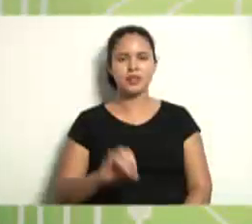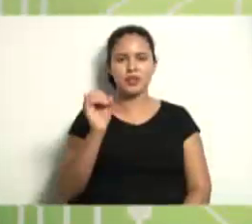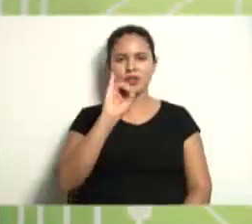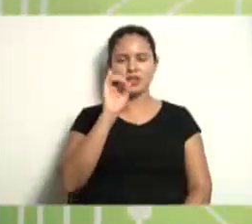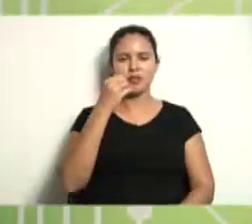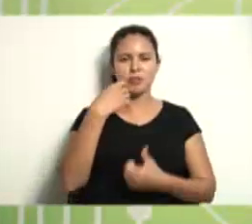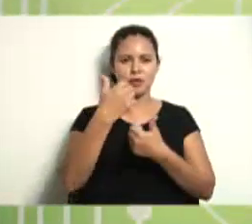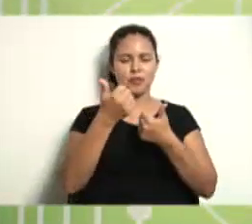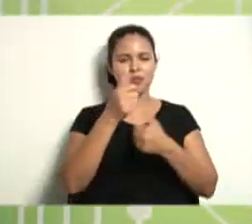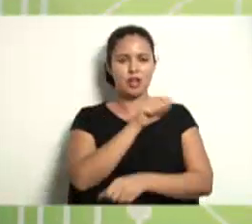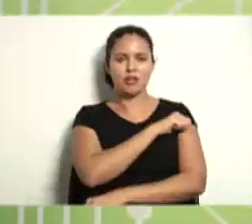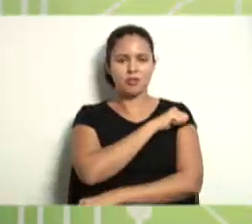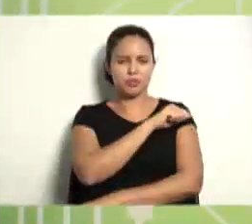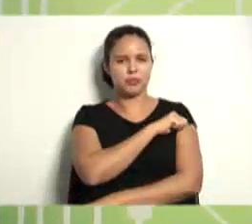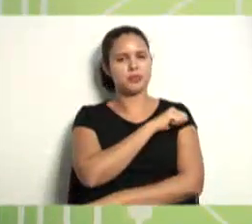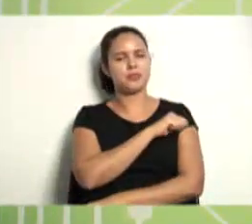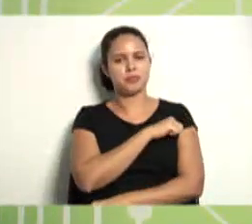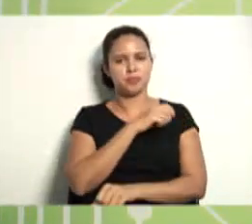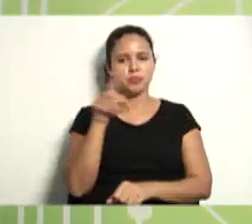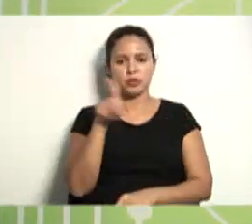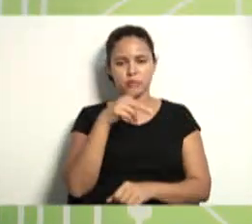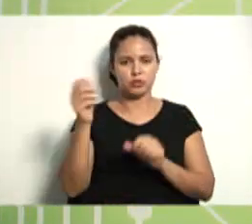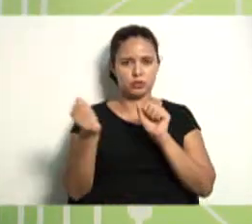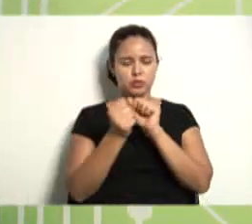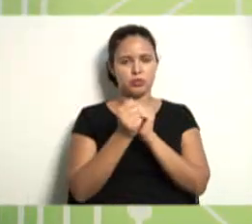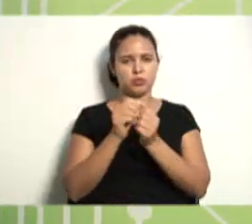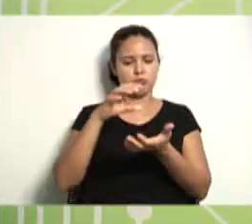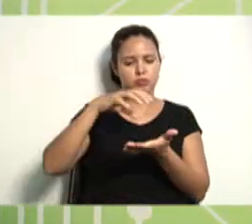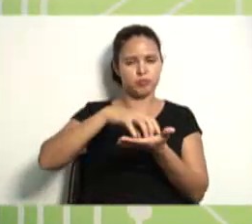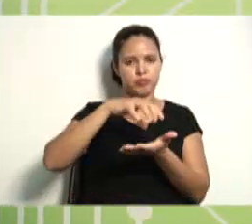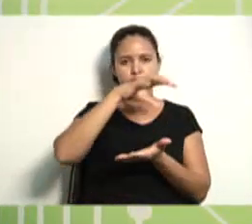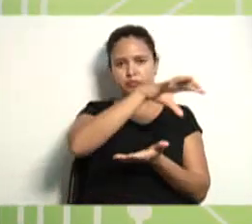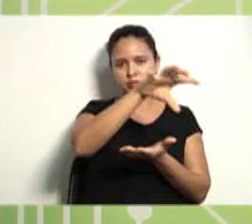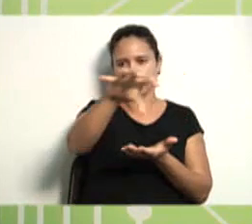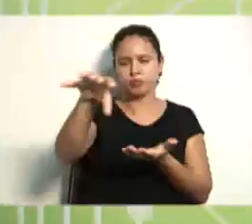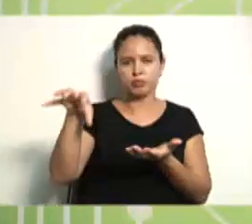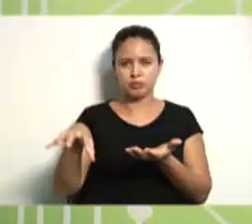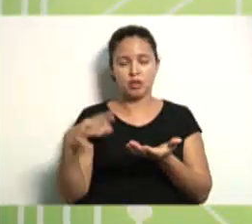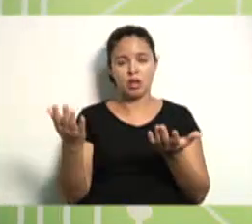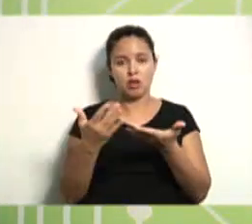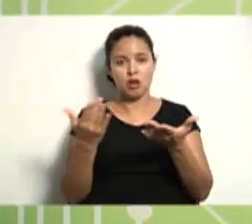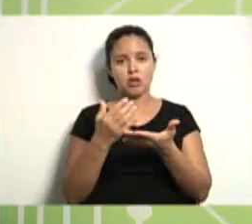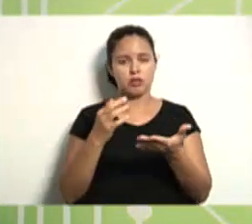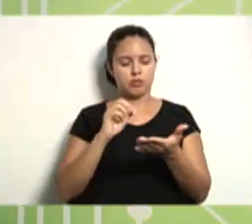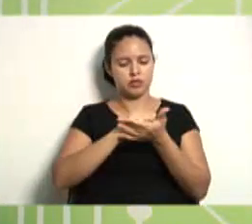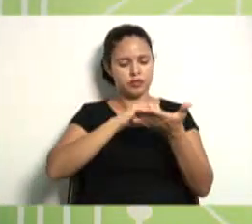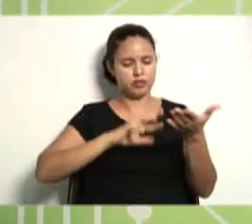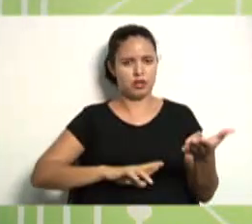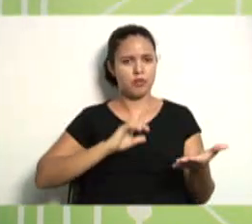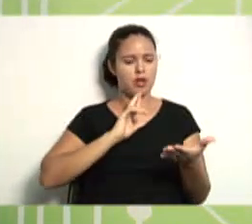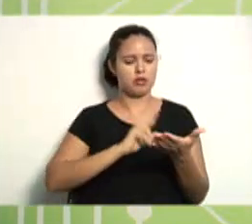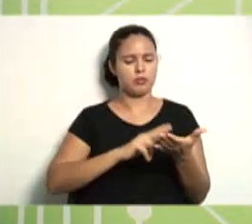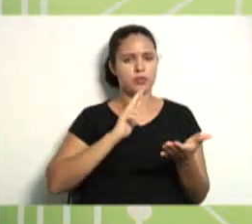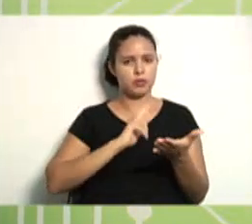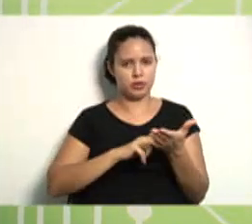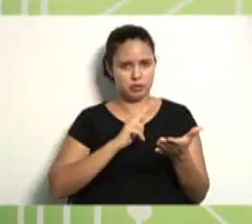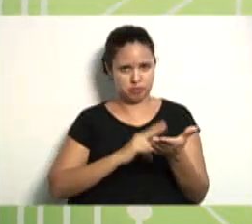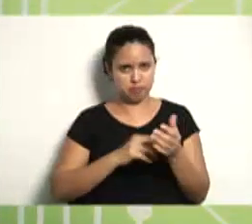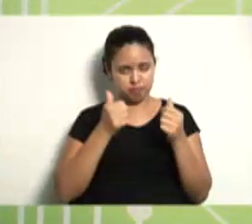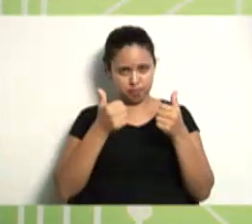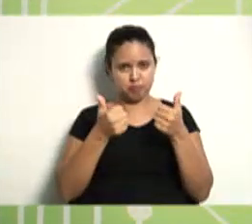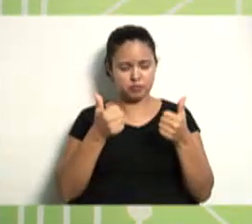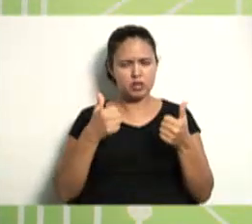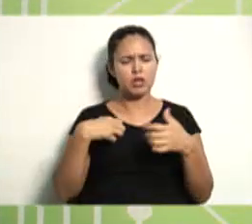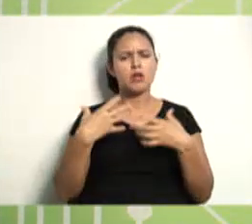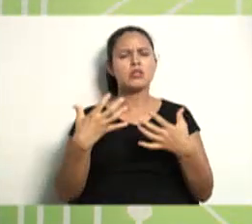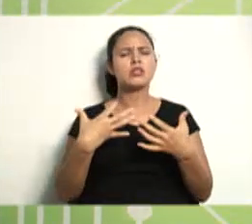Olá, gente, alunos, alunas, professores dos polos. Vamos agora para a resolução da atividade. Eu quero saber se